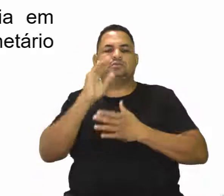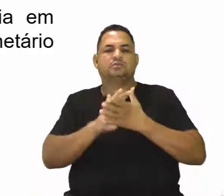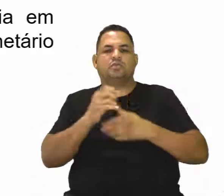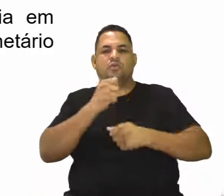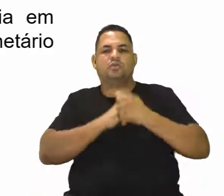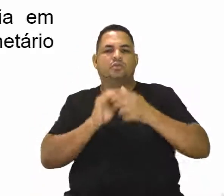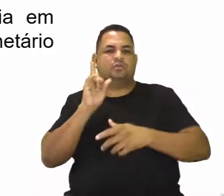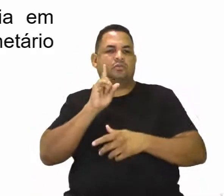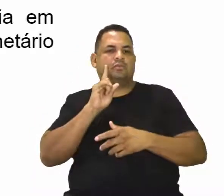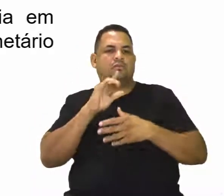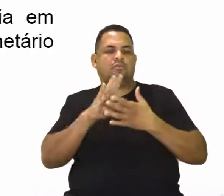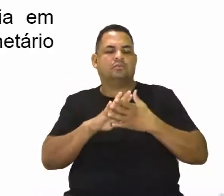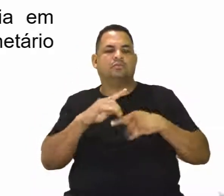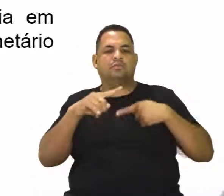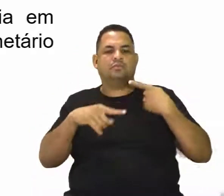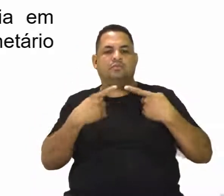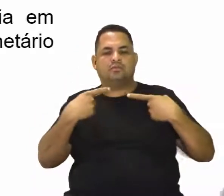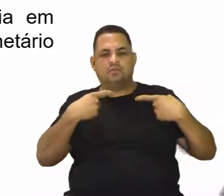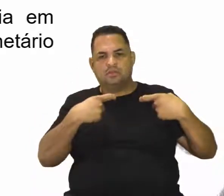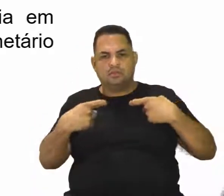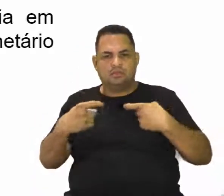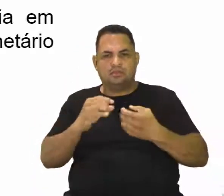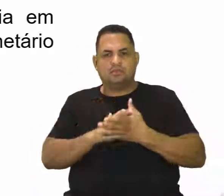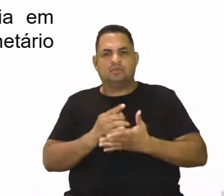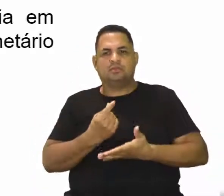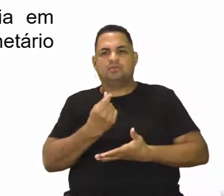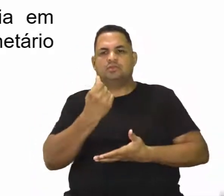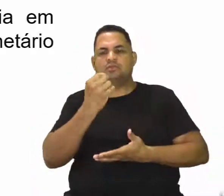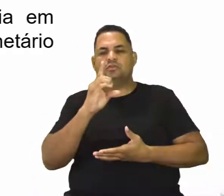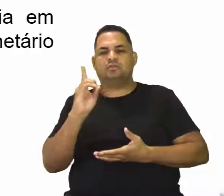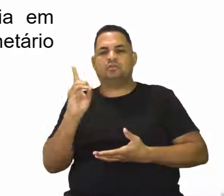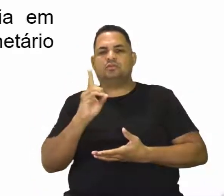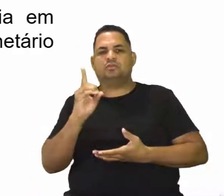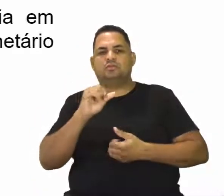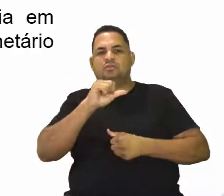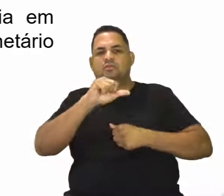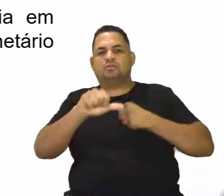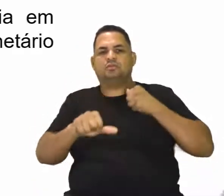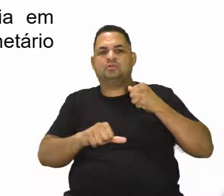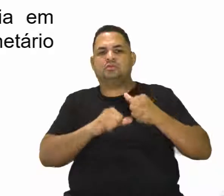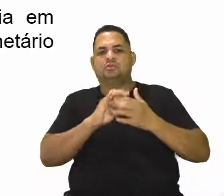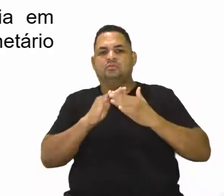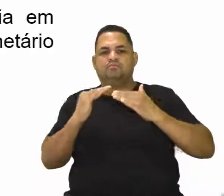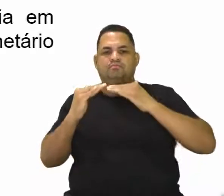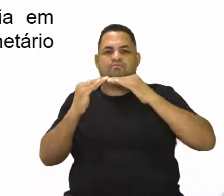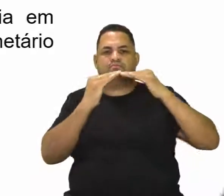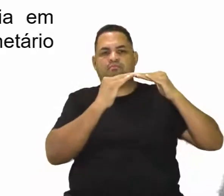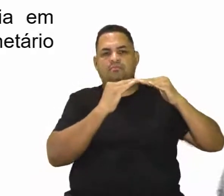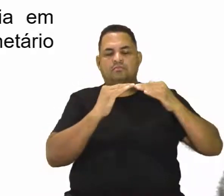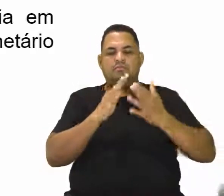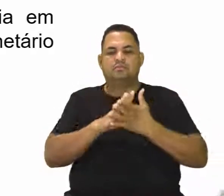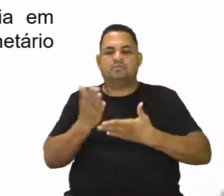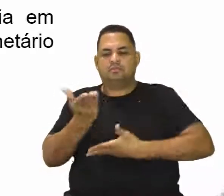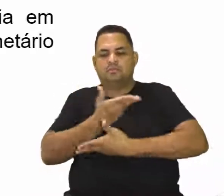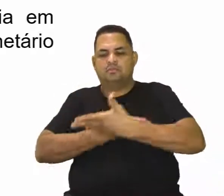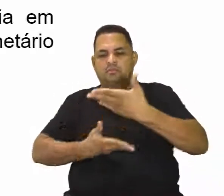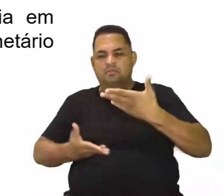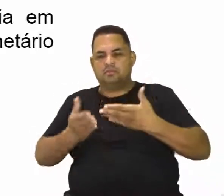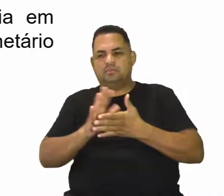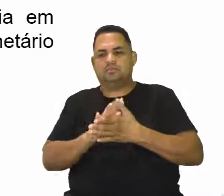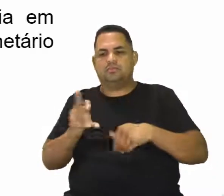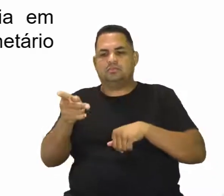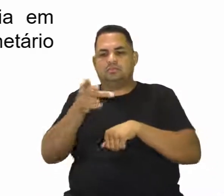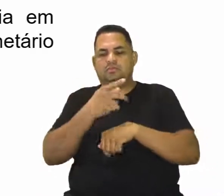Unidos, do pós-guerra, sua moeda, o dólar, tornou-se moeda padrão das